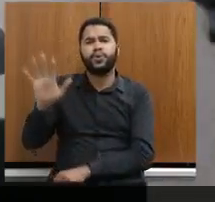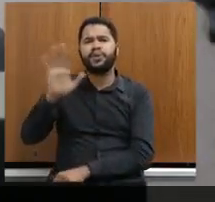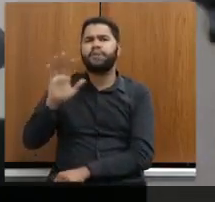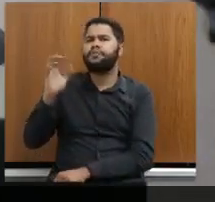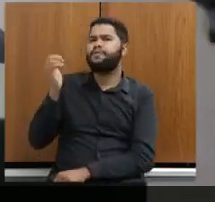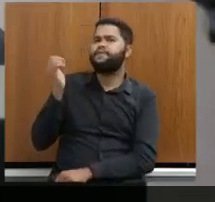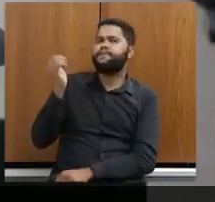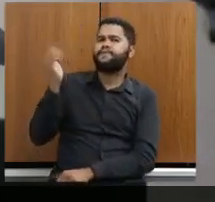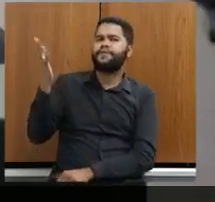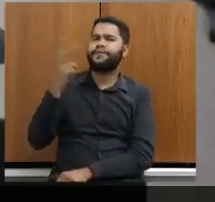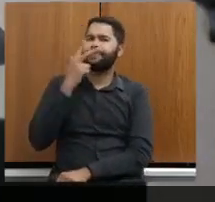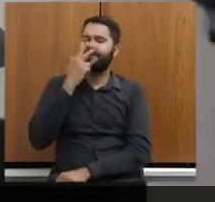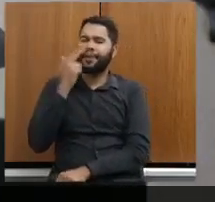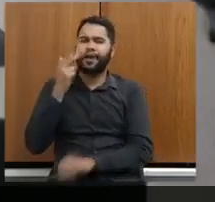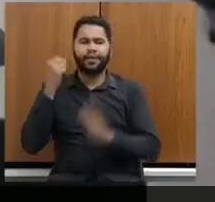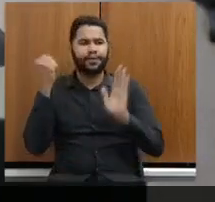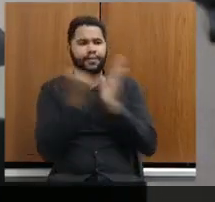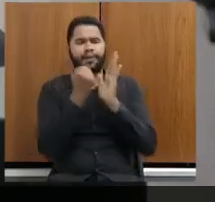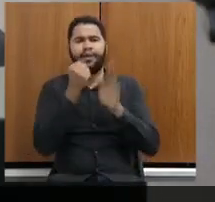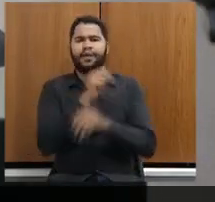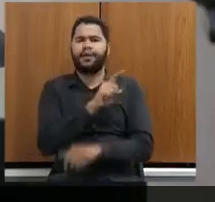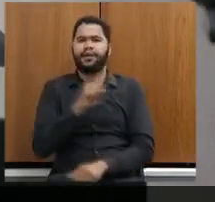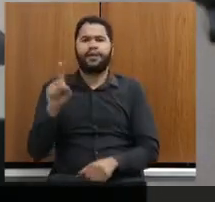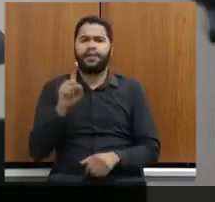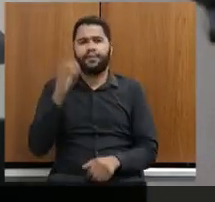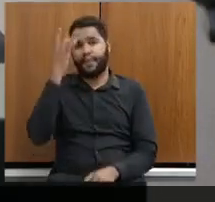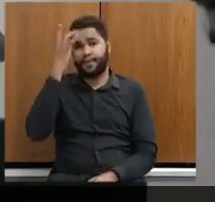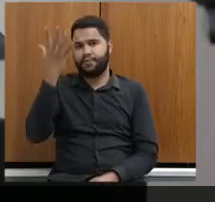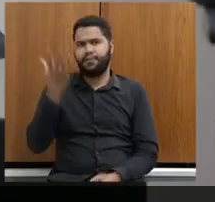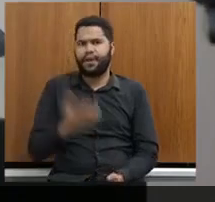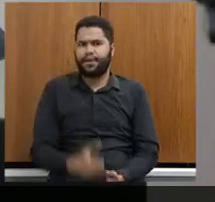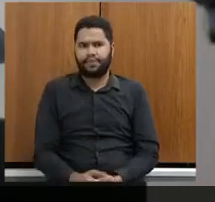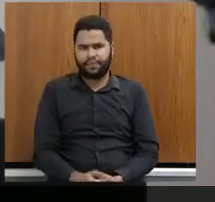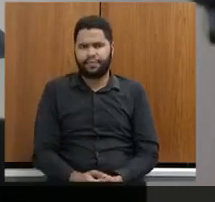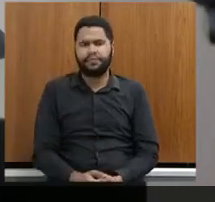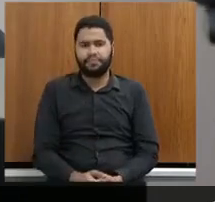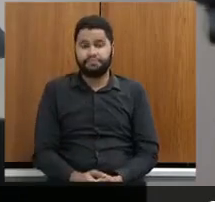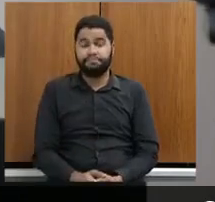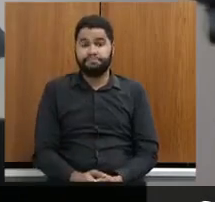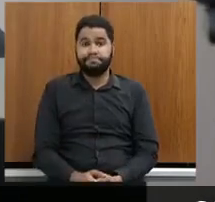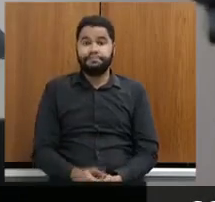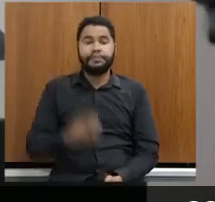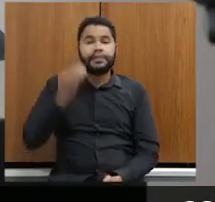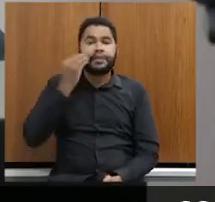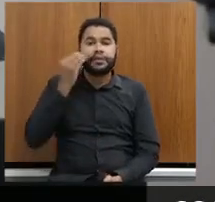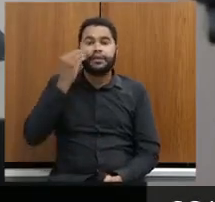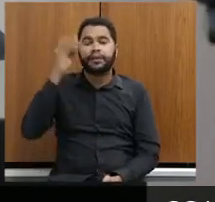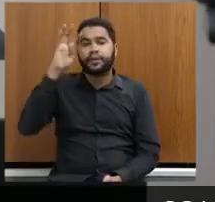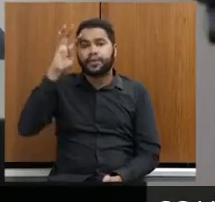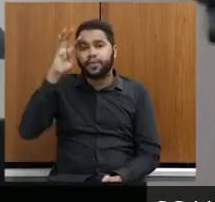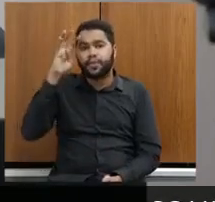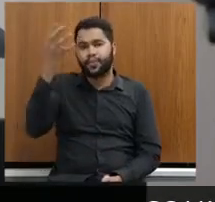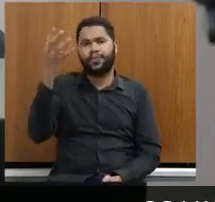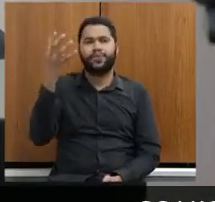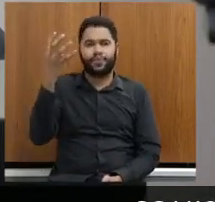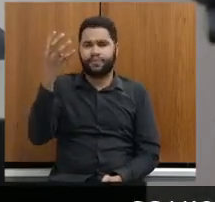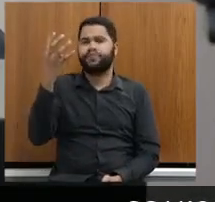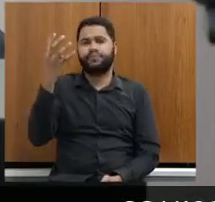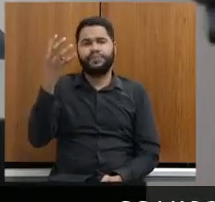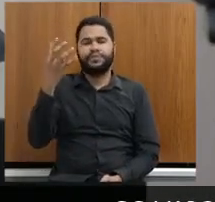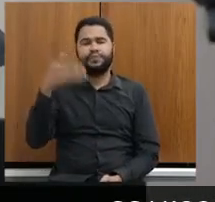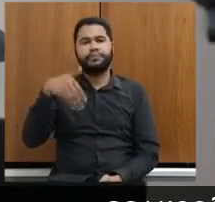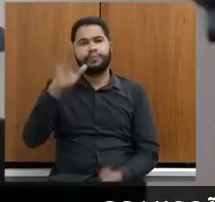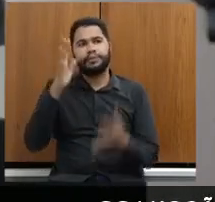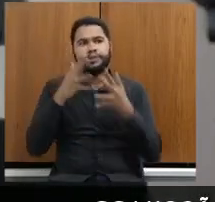balcão parece com o carimbo do não é a coisa mais fácil de bater e buscar uma solução é